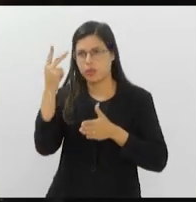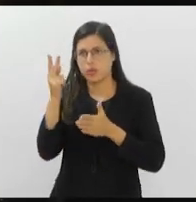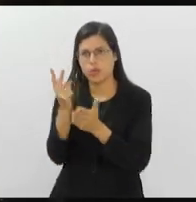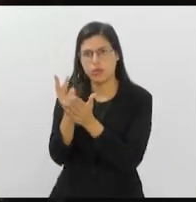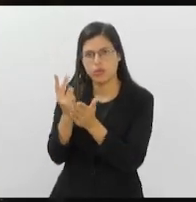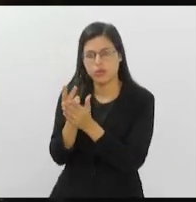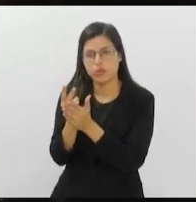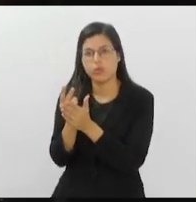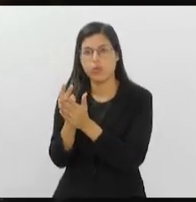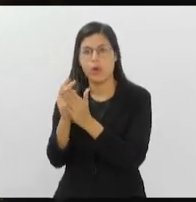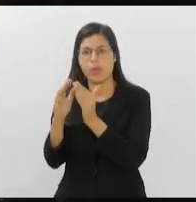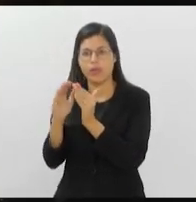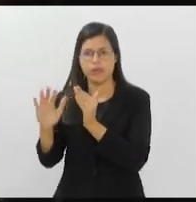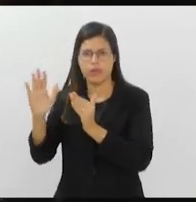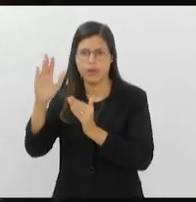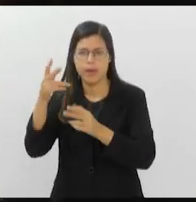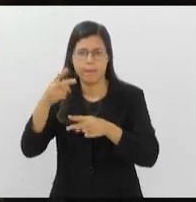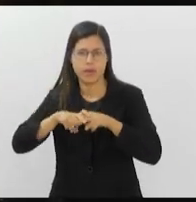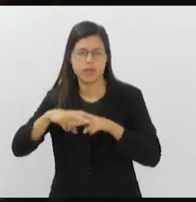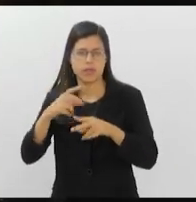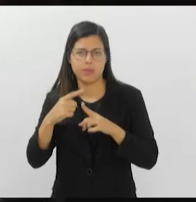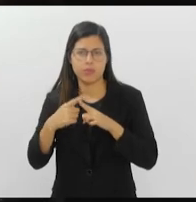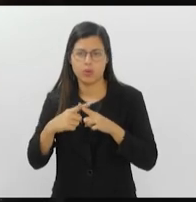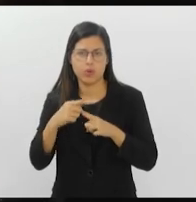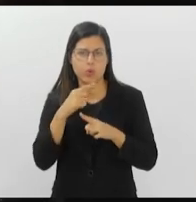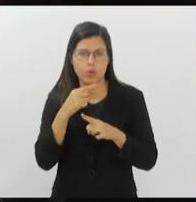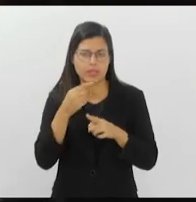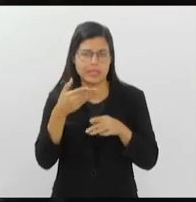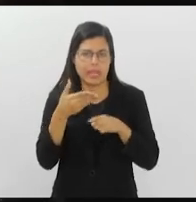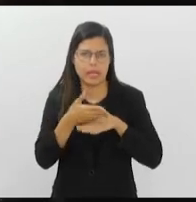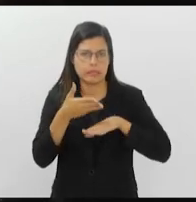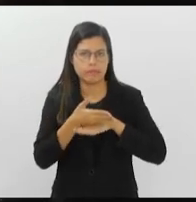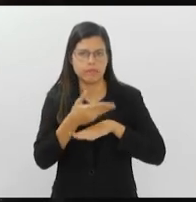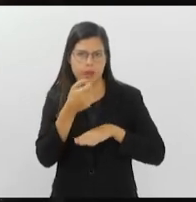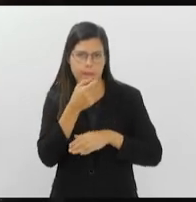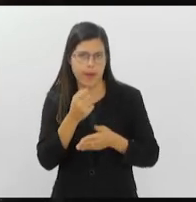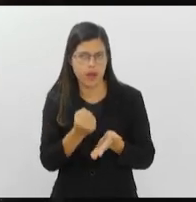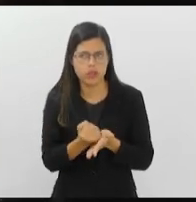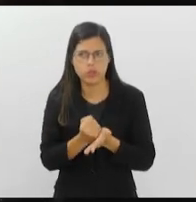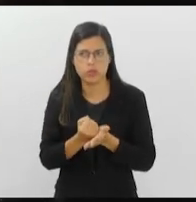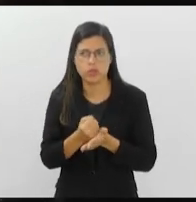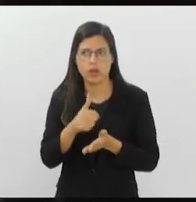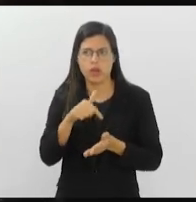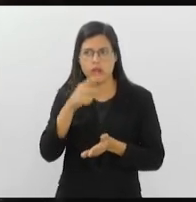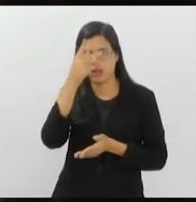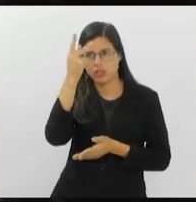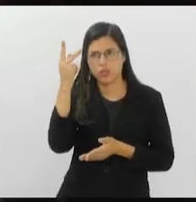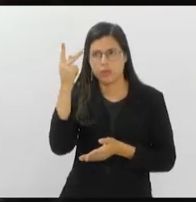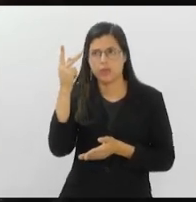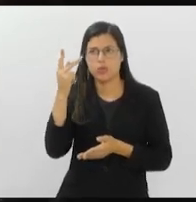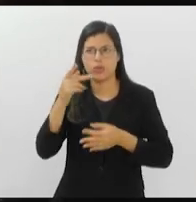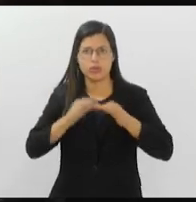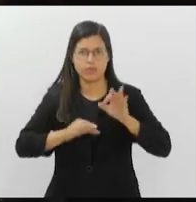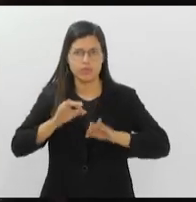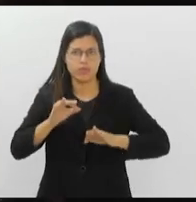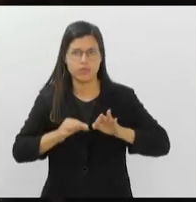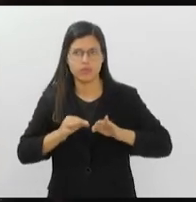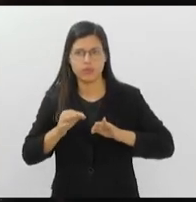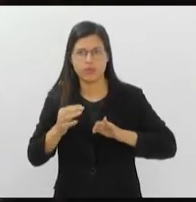favelas presas porque não têm acesso ao remédio. E, para essas pessoas da judicialização, esse remédio continua muito caro, vale a